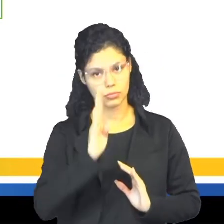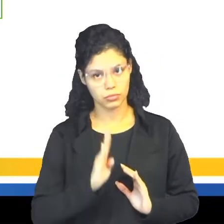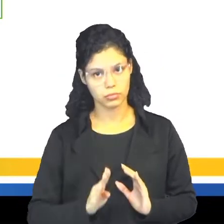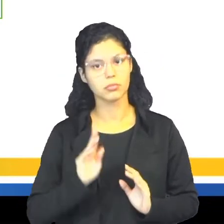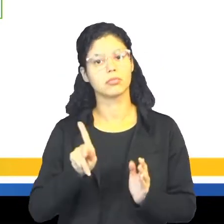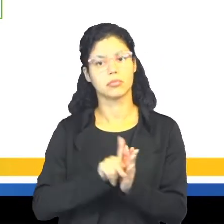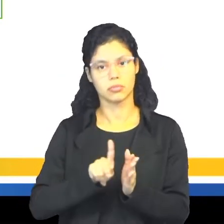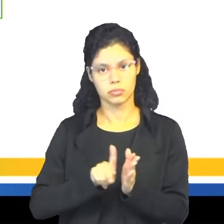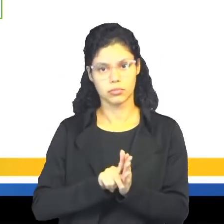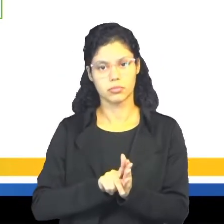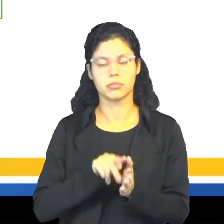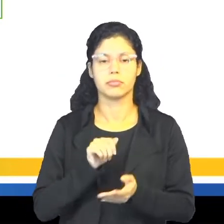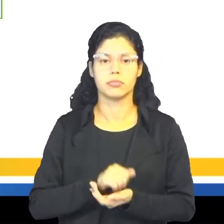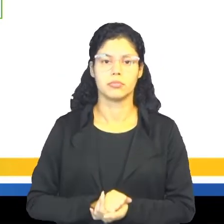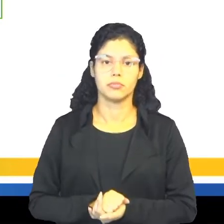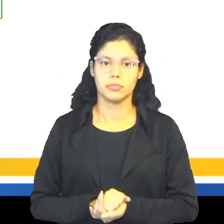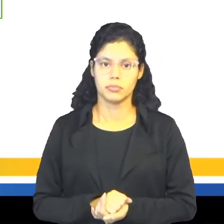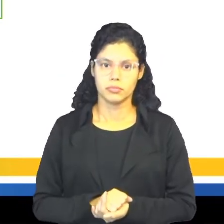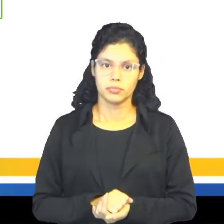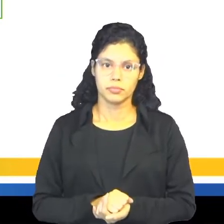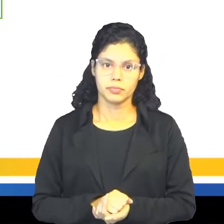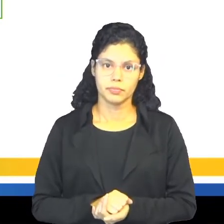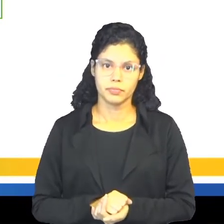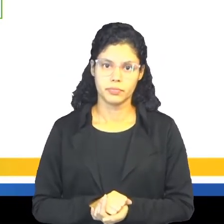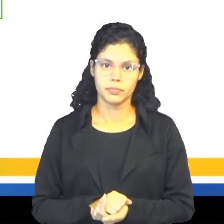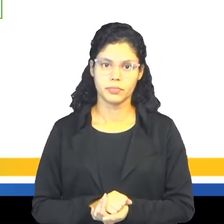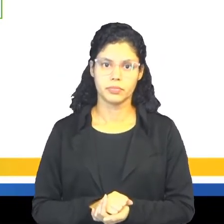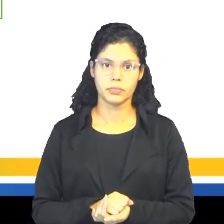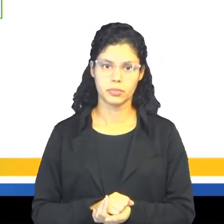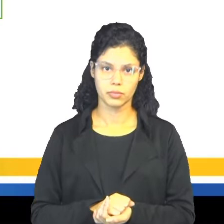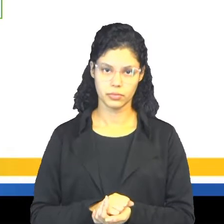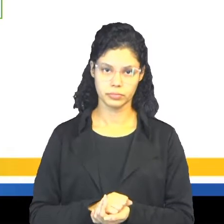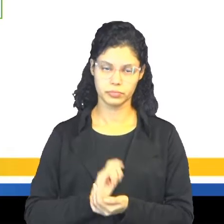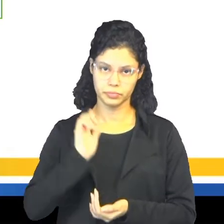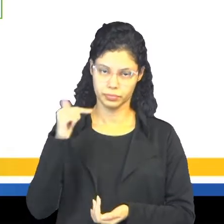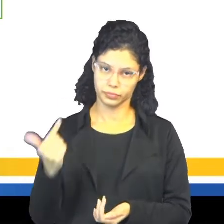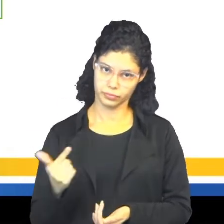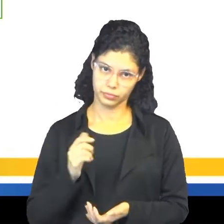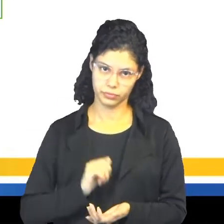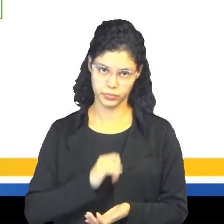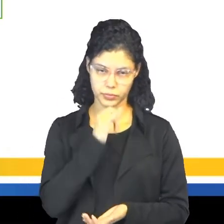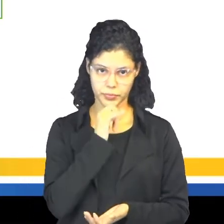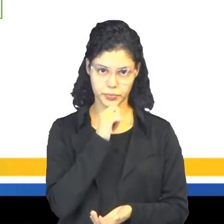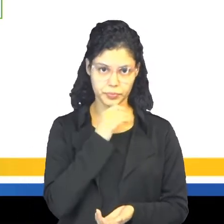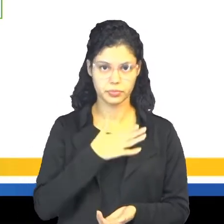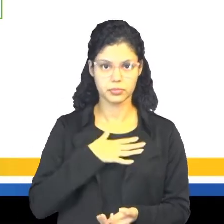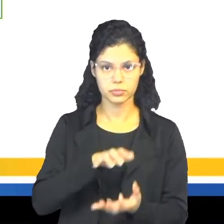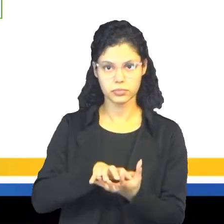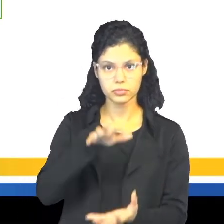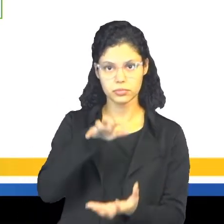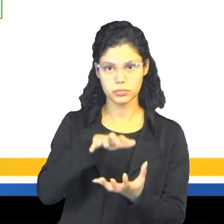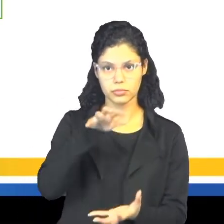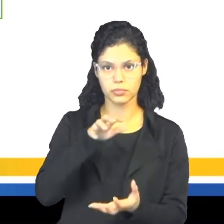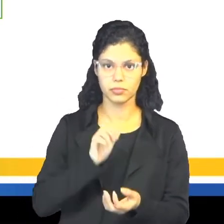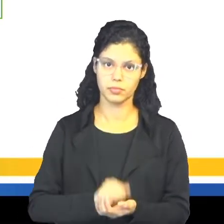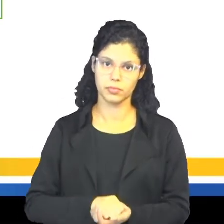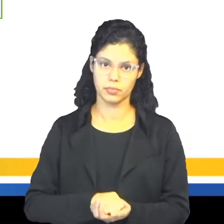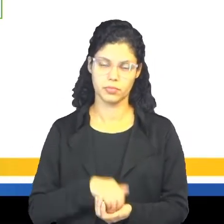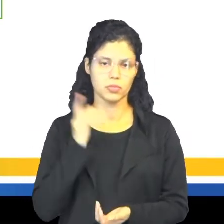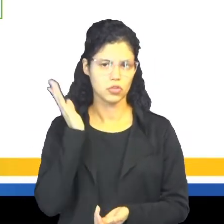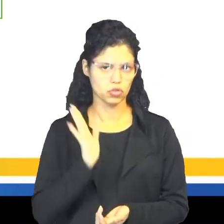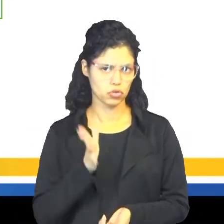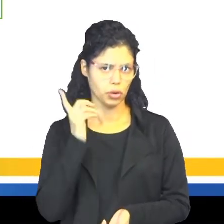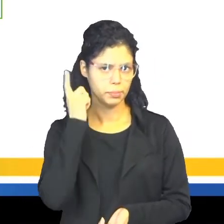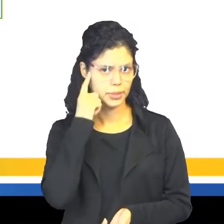característica daquele cidadão ele é brasileiro tá o próximo exemplo minha avó nordestina virá me visitar